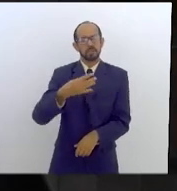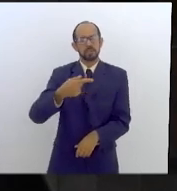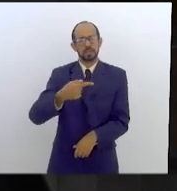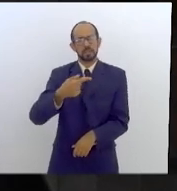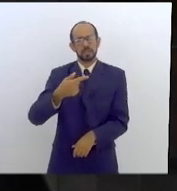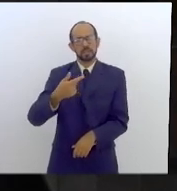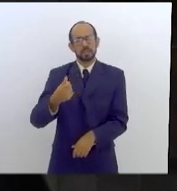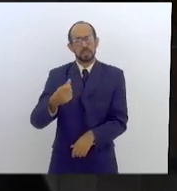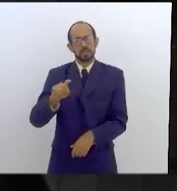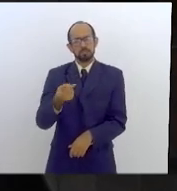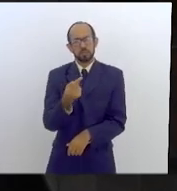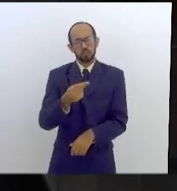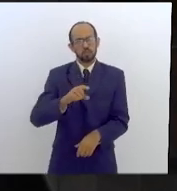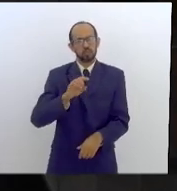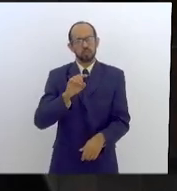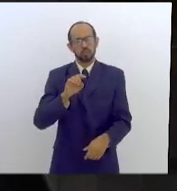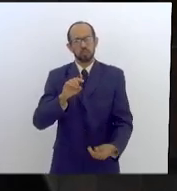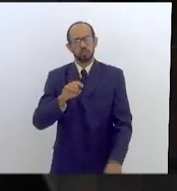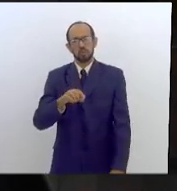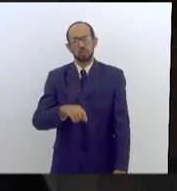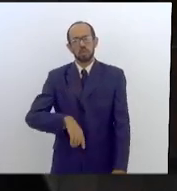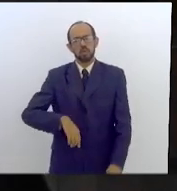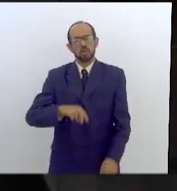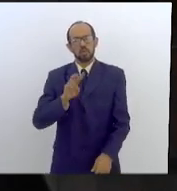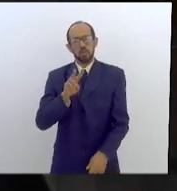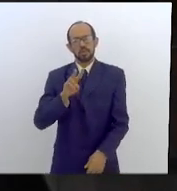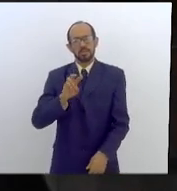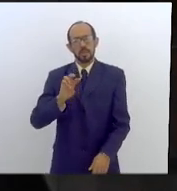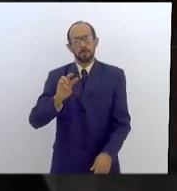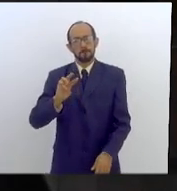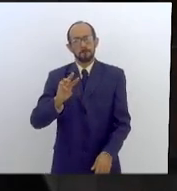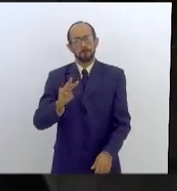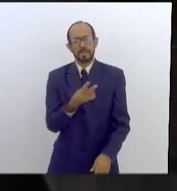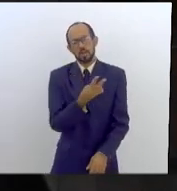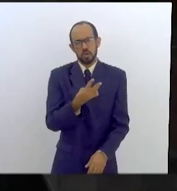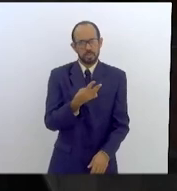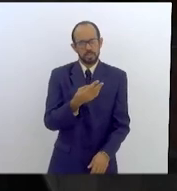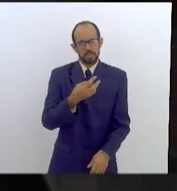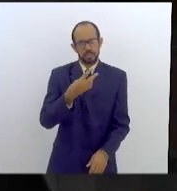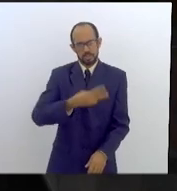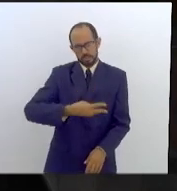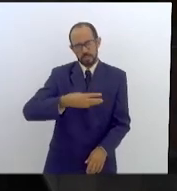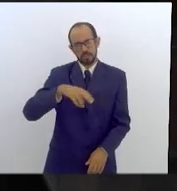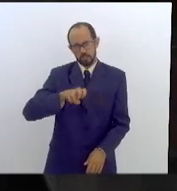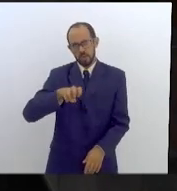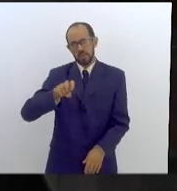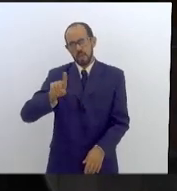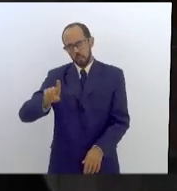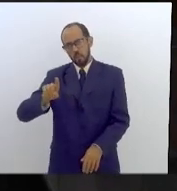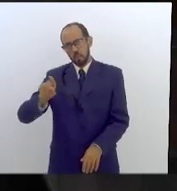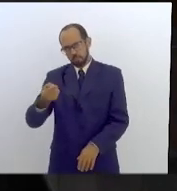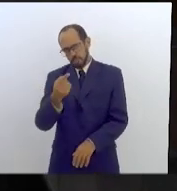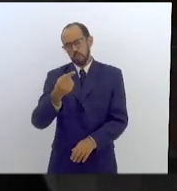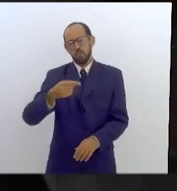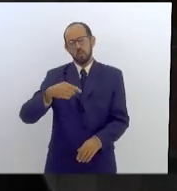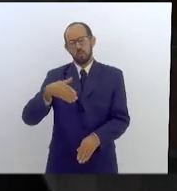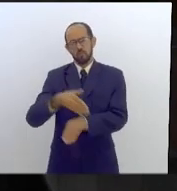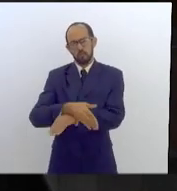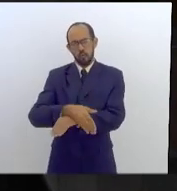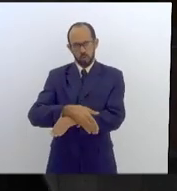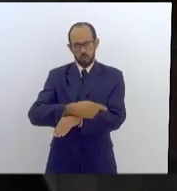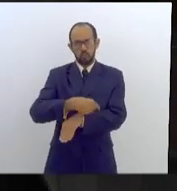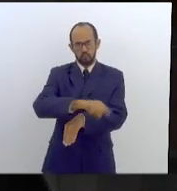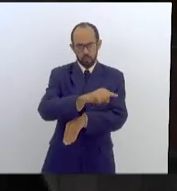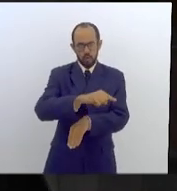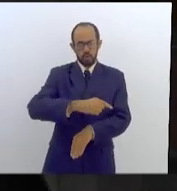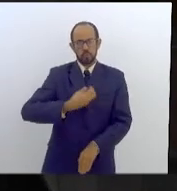2 milhões apenas 2 milhões 351 mil estiveram presentes para fazer